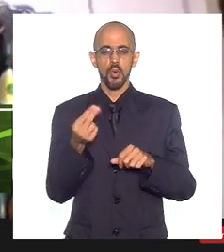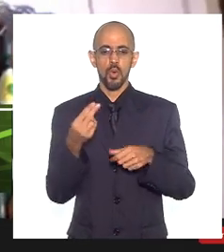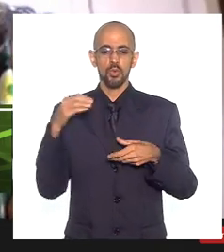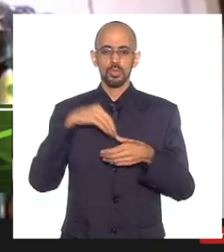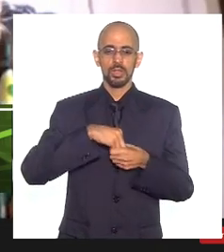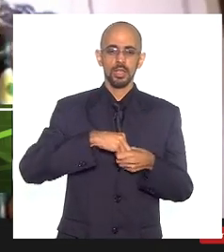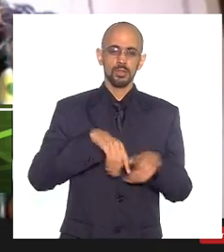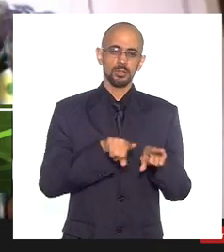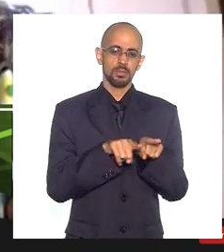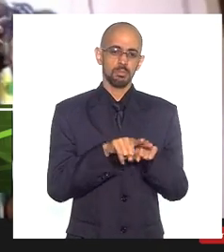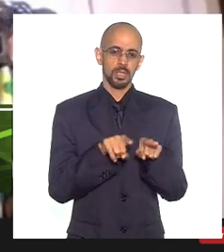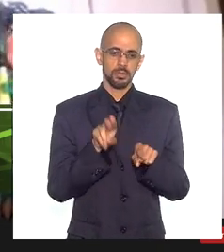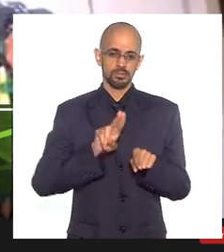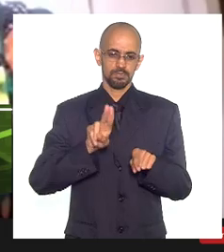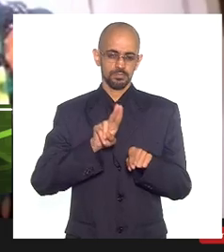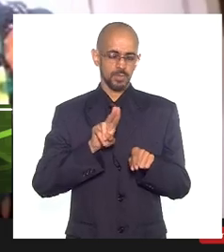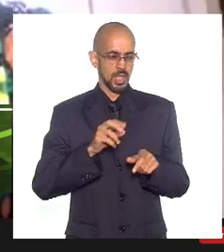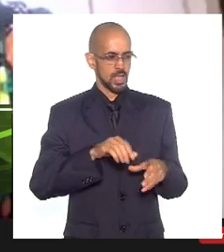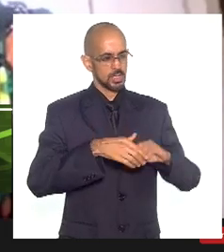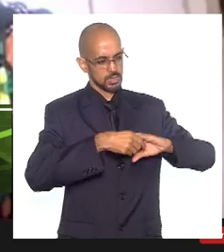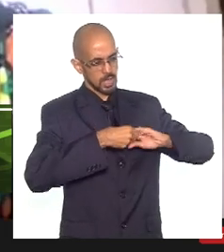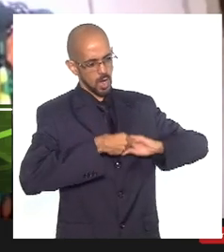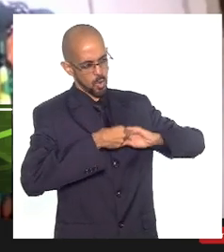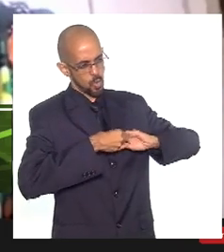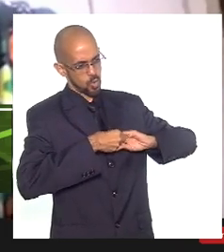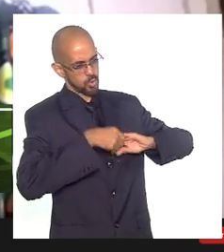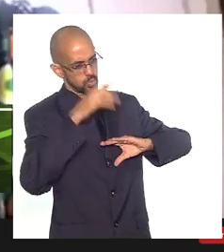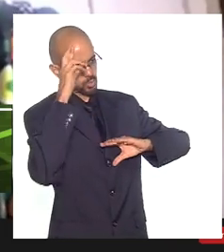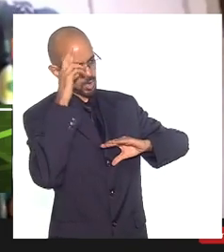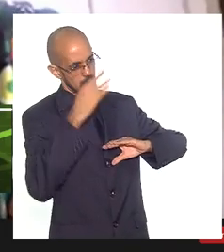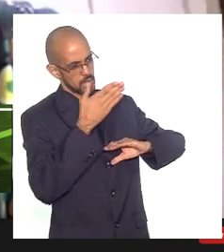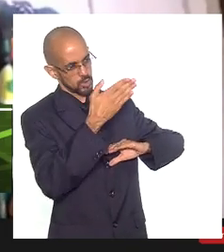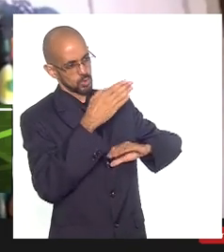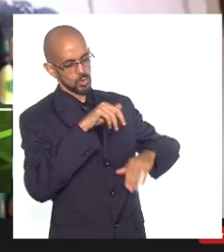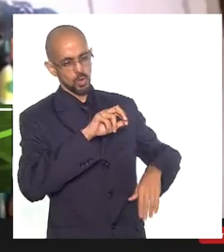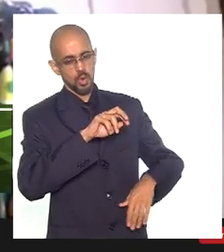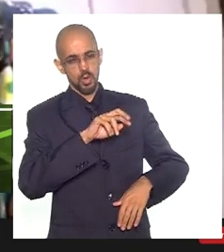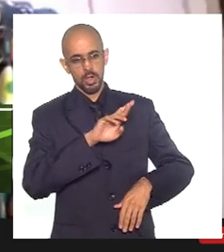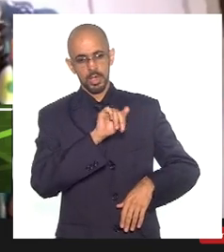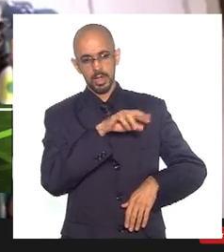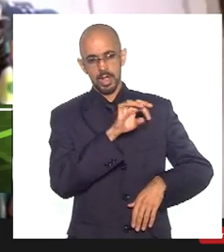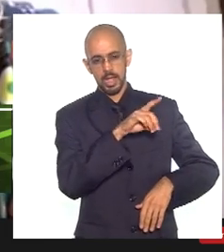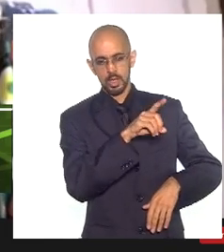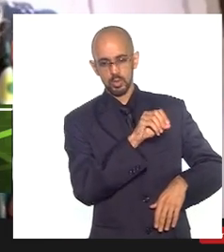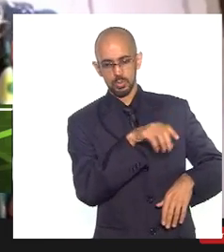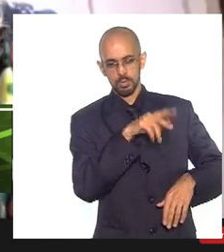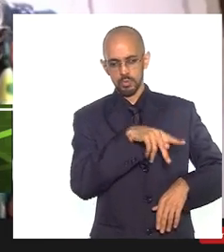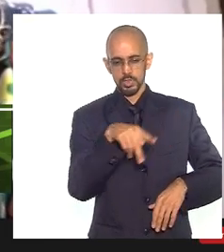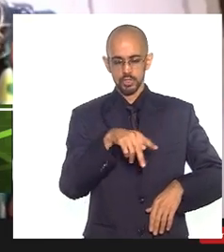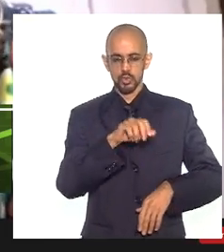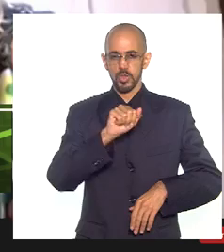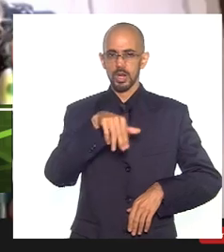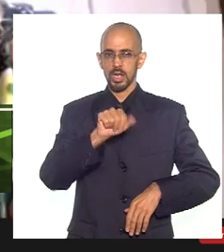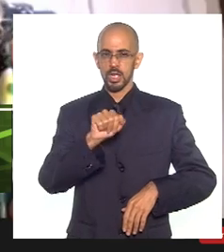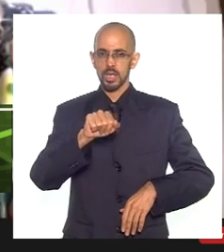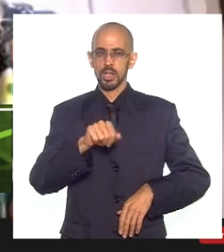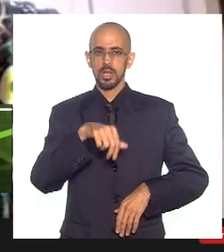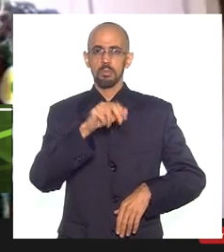então saúdo aqui o magnífico reitor Ricardo Lodi, professora Ana Karina, professor Lincoln,